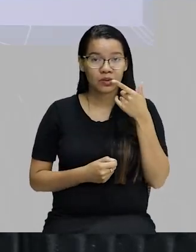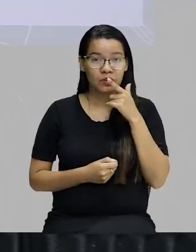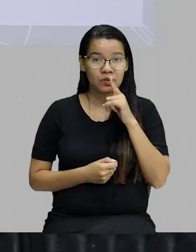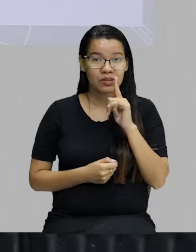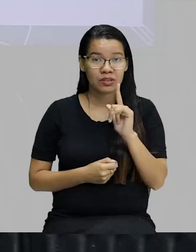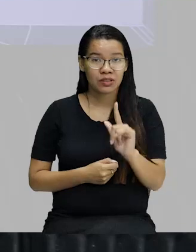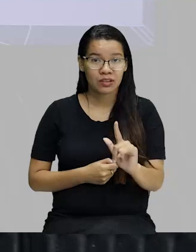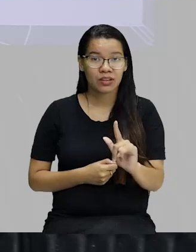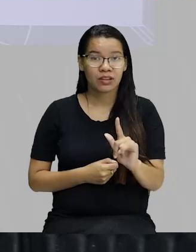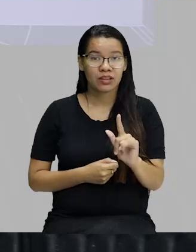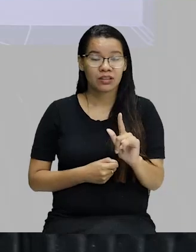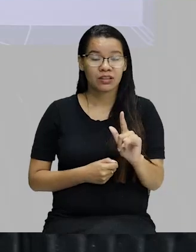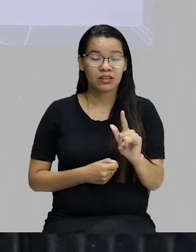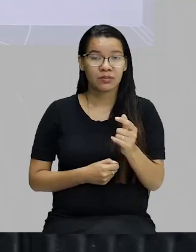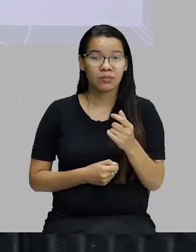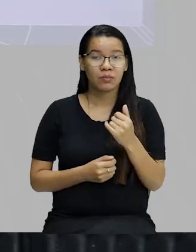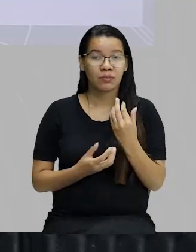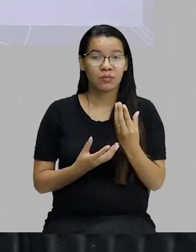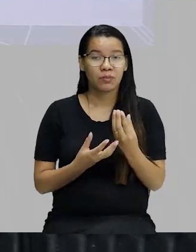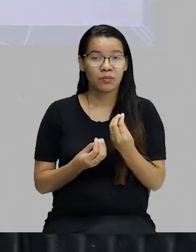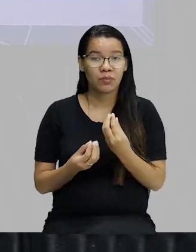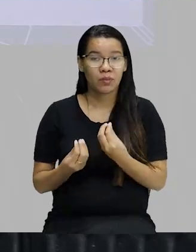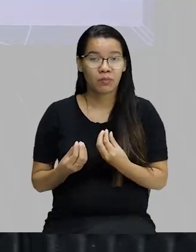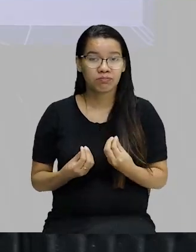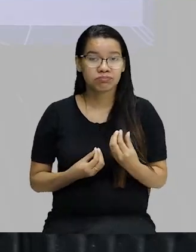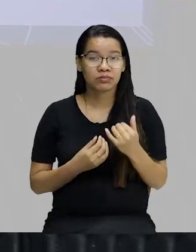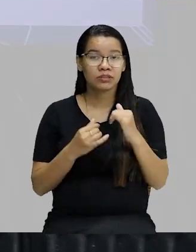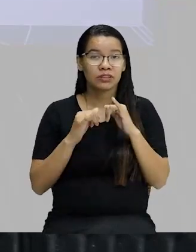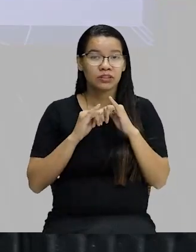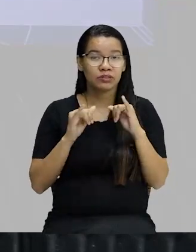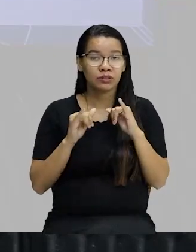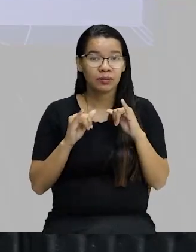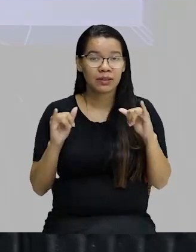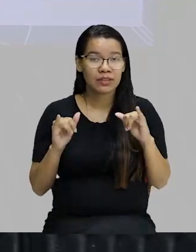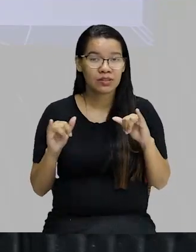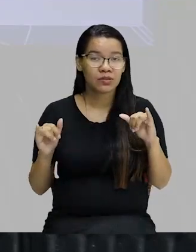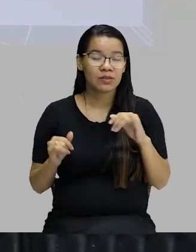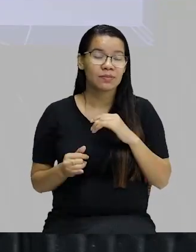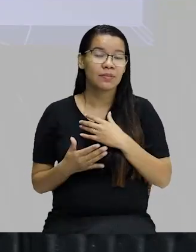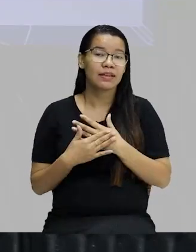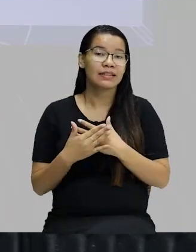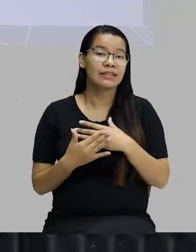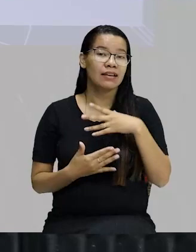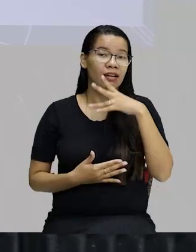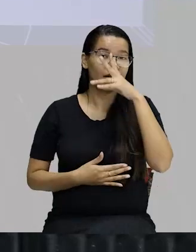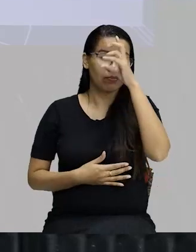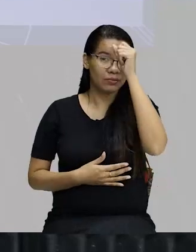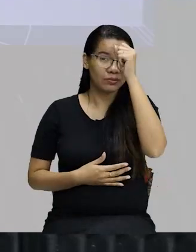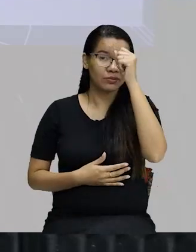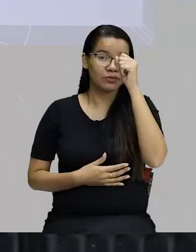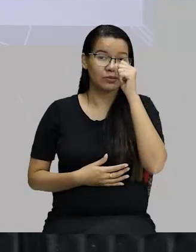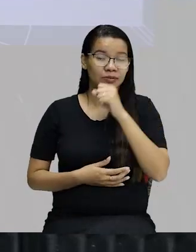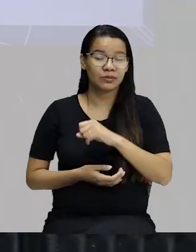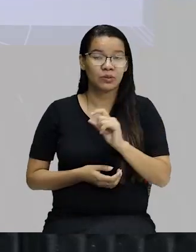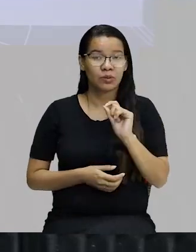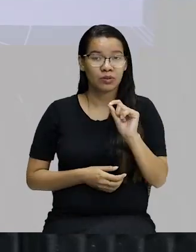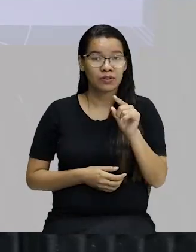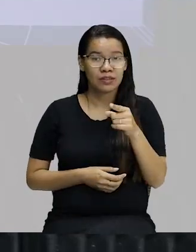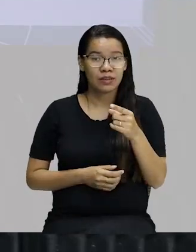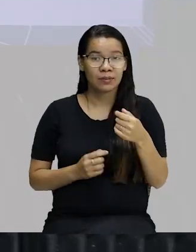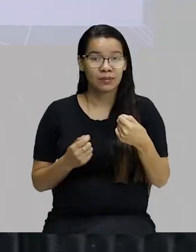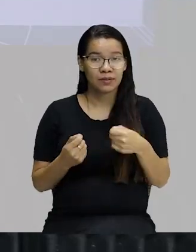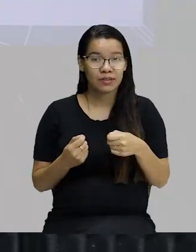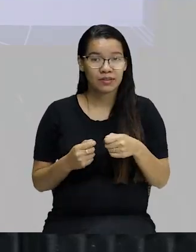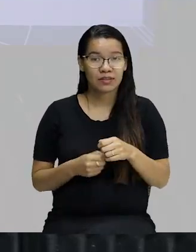uma grande quantidade de informações em um curto espaço de tempo. É exatamente o que você precisa. Você vai